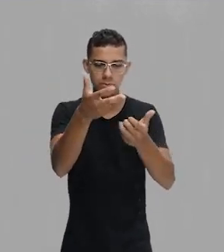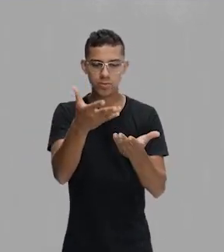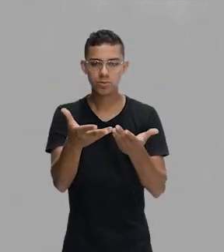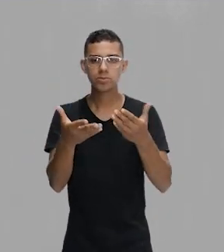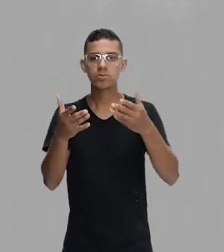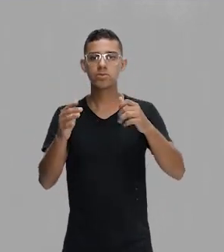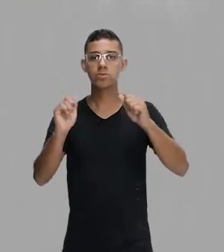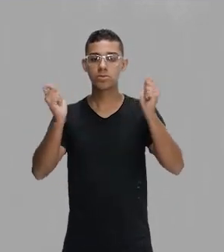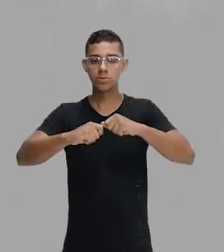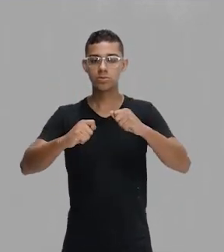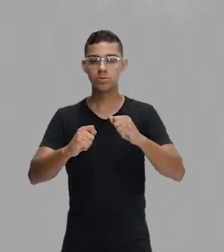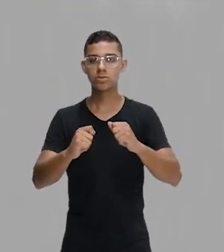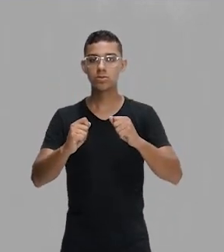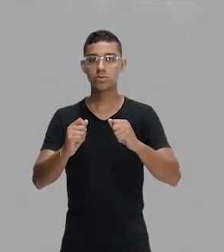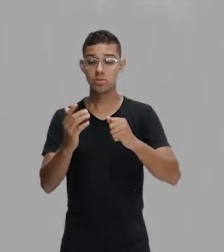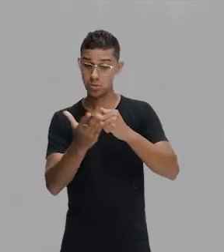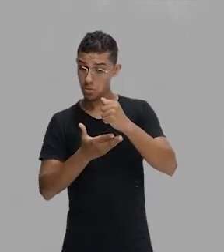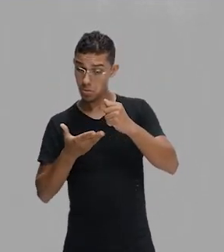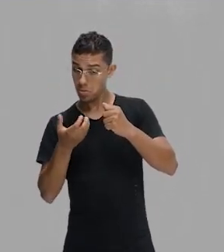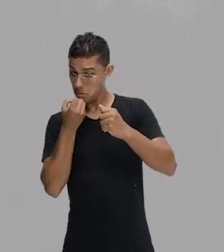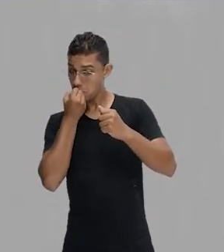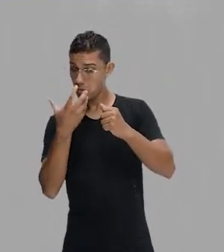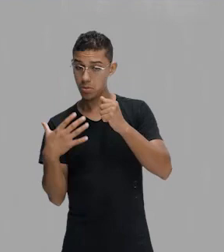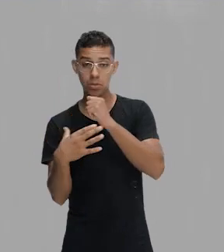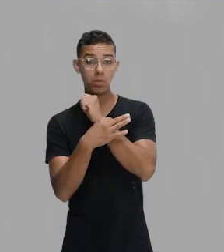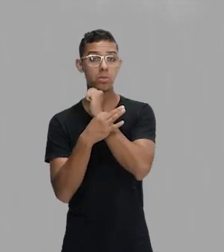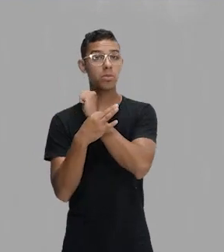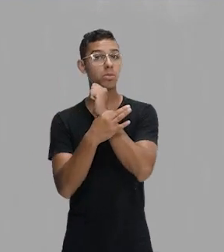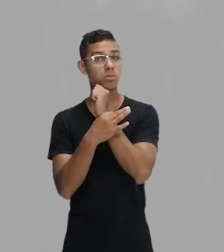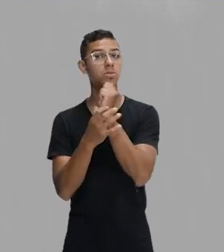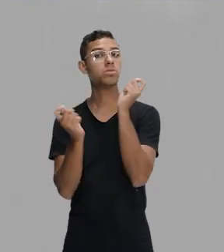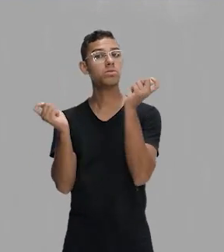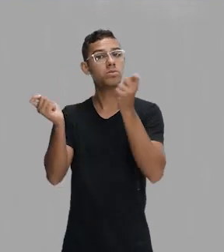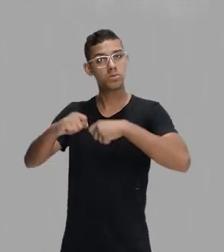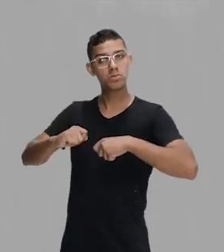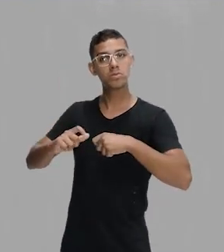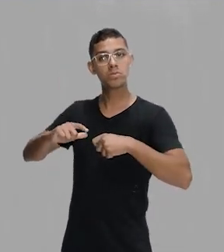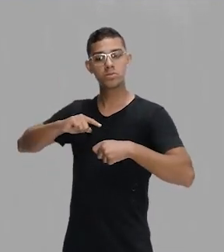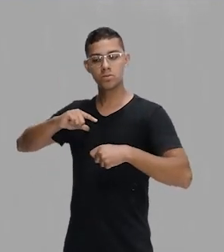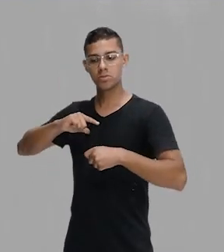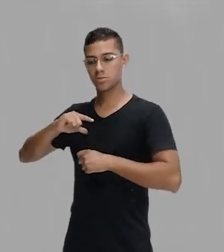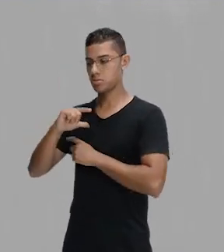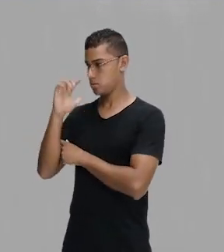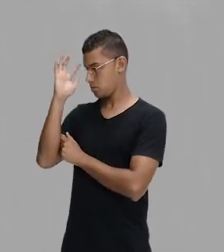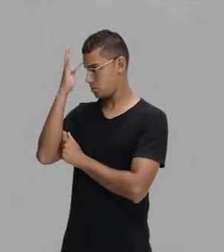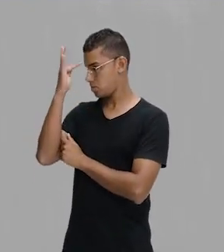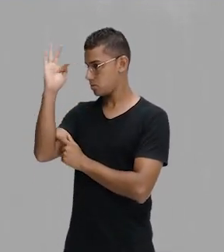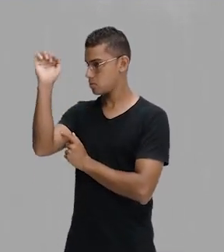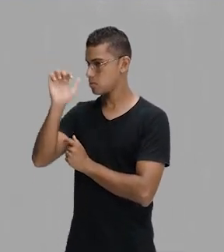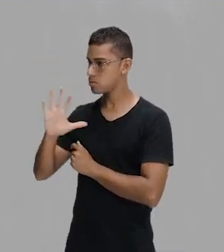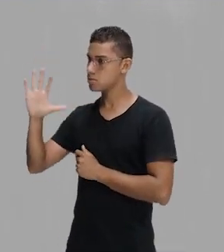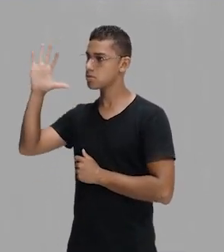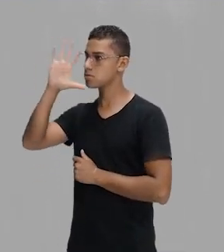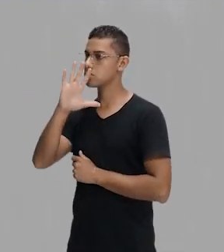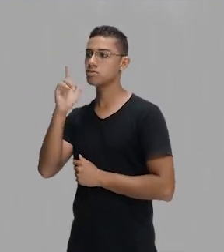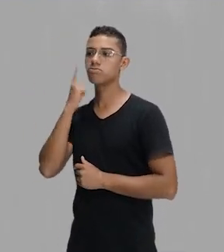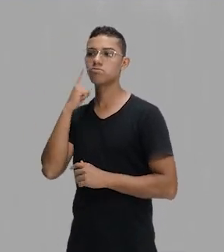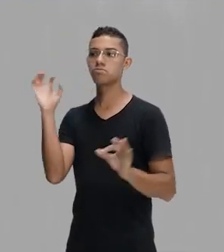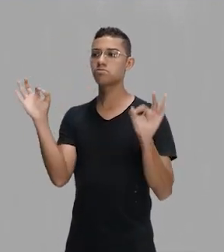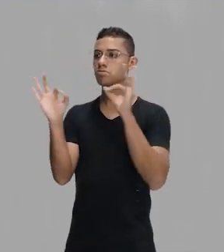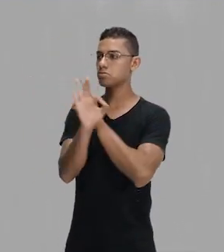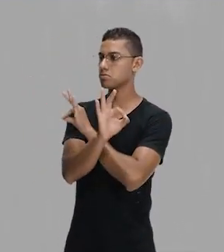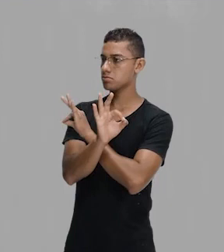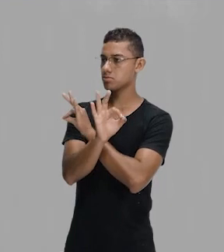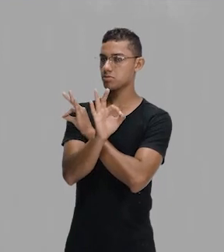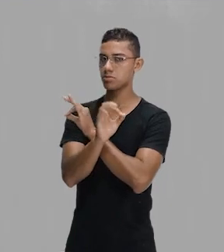base segura para a filosofia, para o conhecimento em geral, da qual não tenhamos dúvida alguma. Ele quer